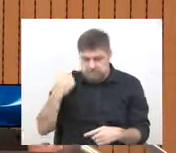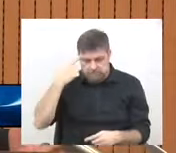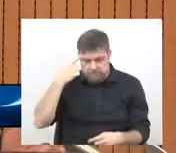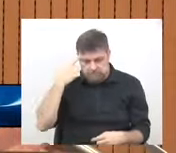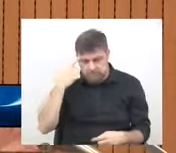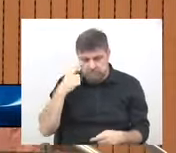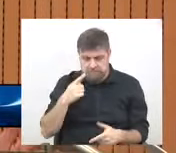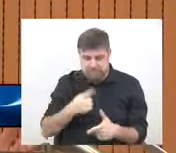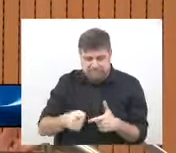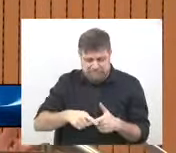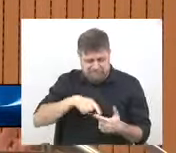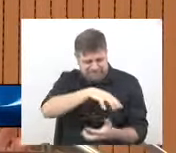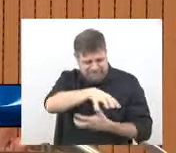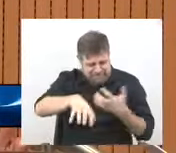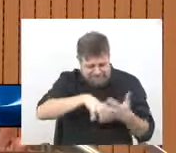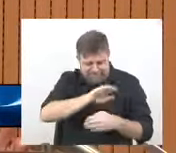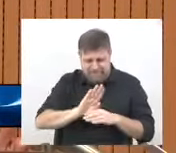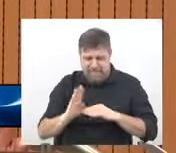transtorno que está tendo no bairro.